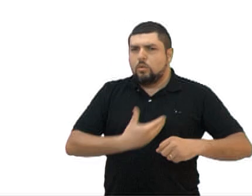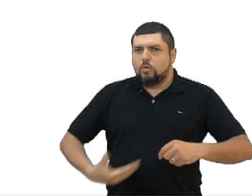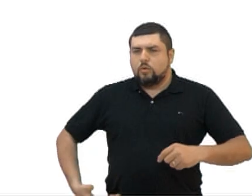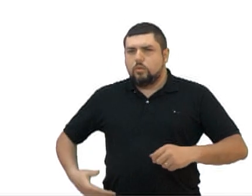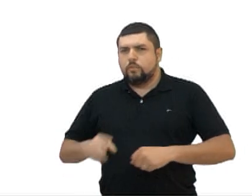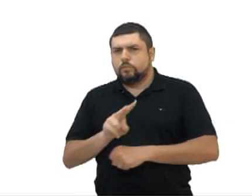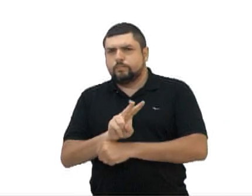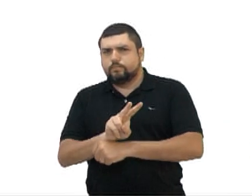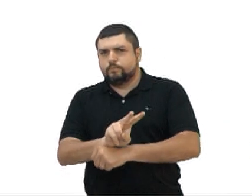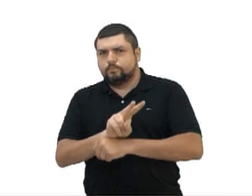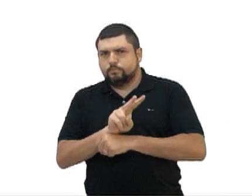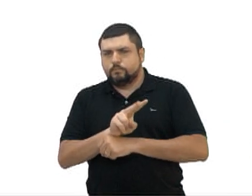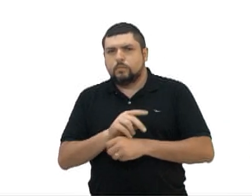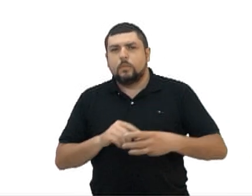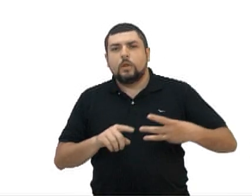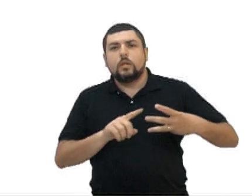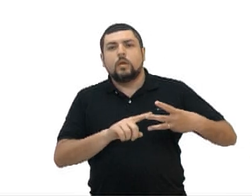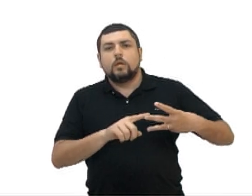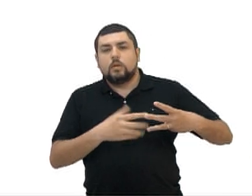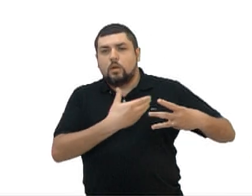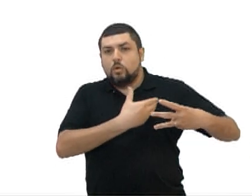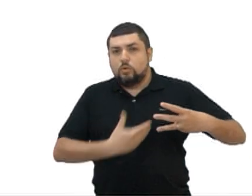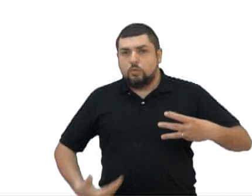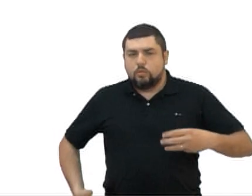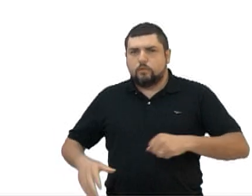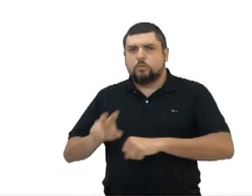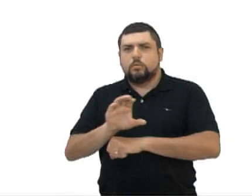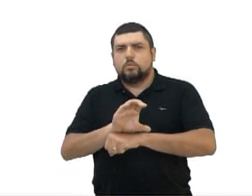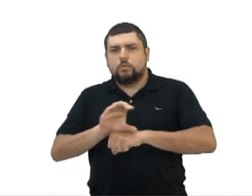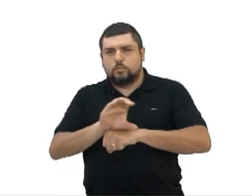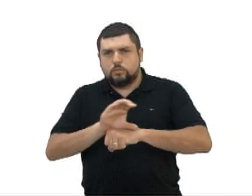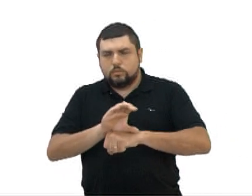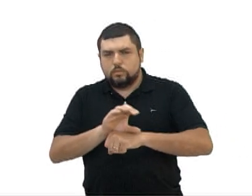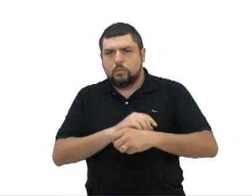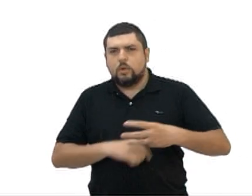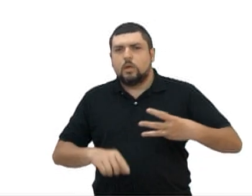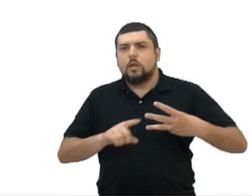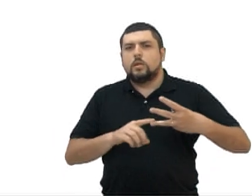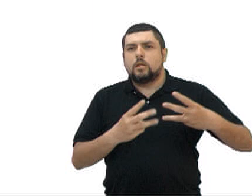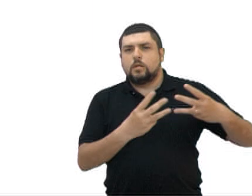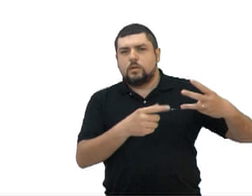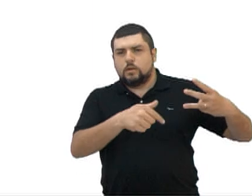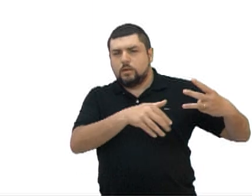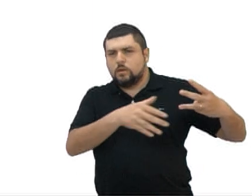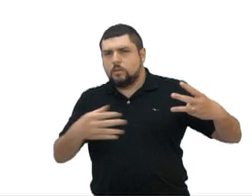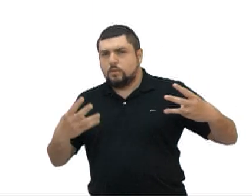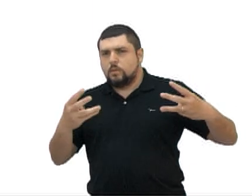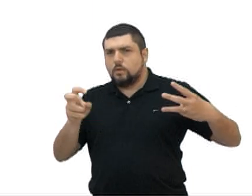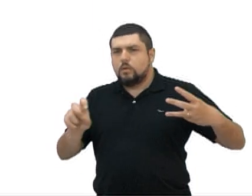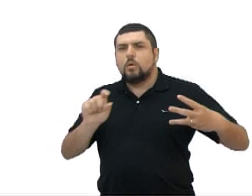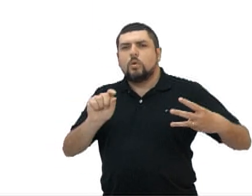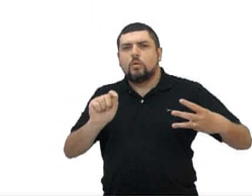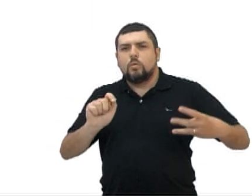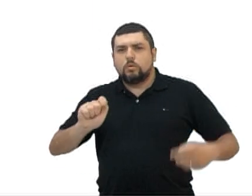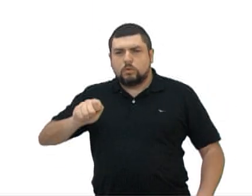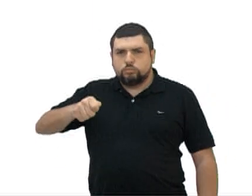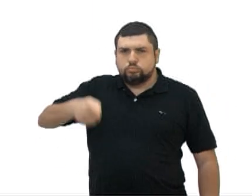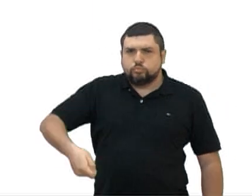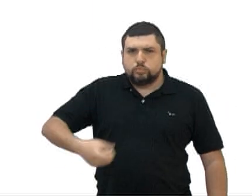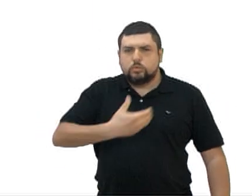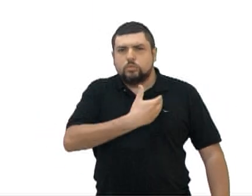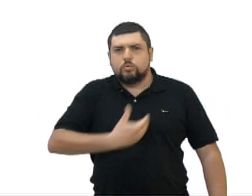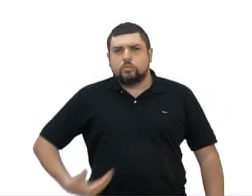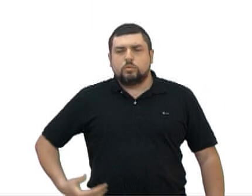De 34 a 37, o Governo Constitucional. E de 37 a 45, a chamada Ditadura do Estado